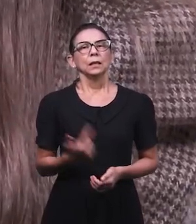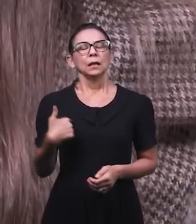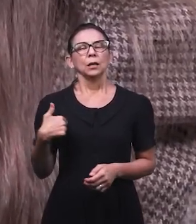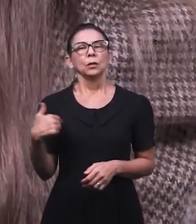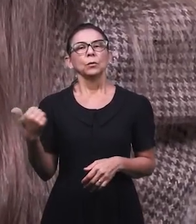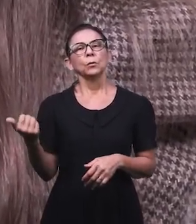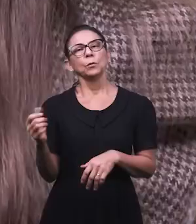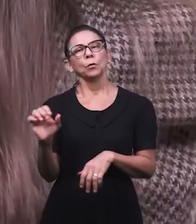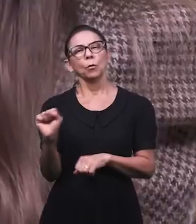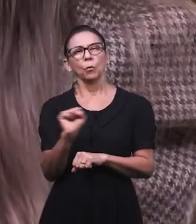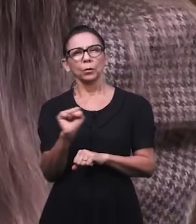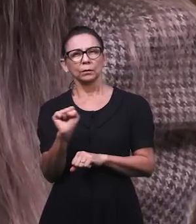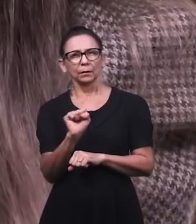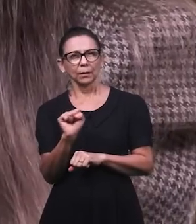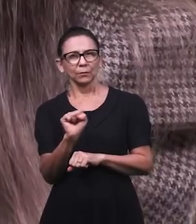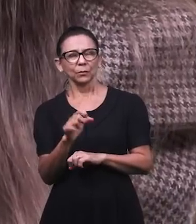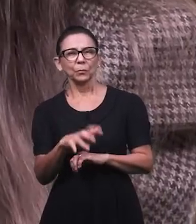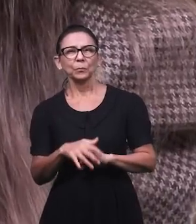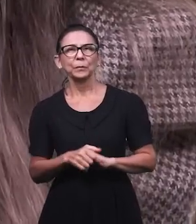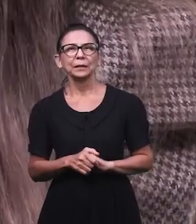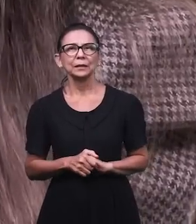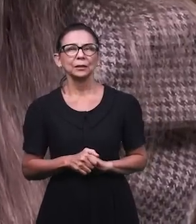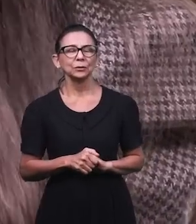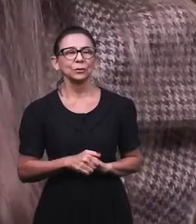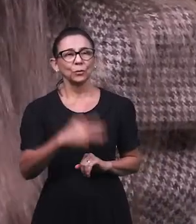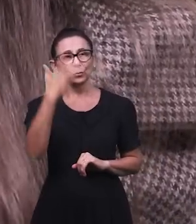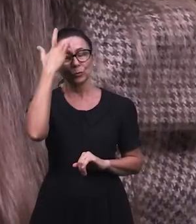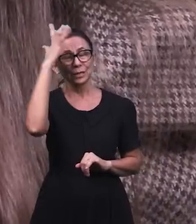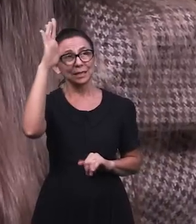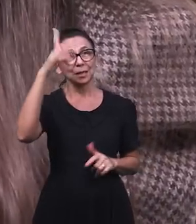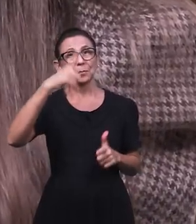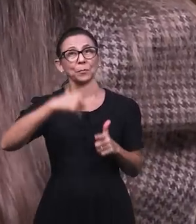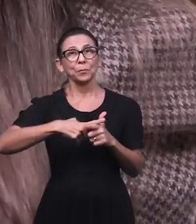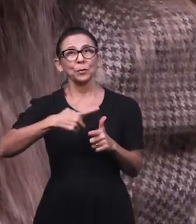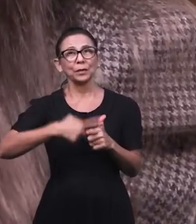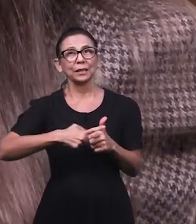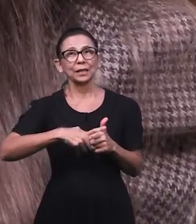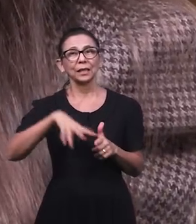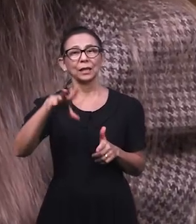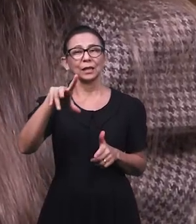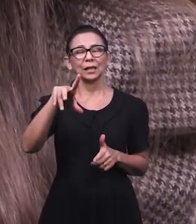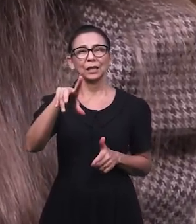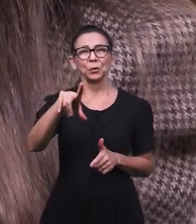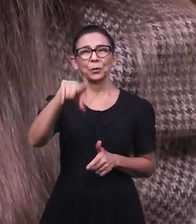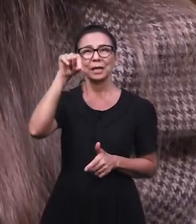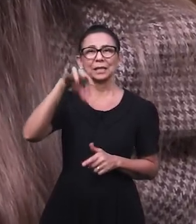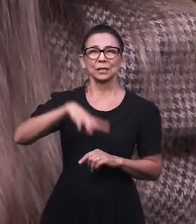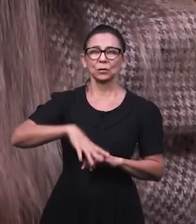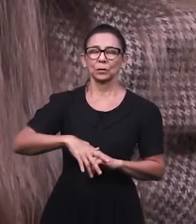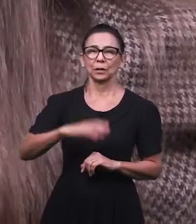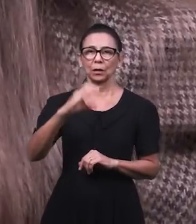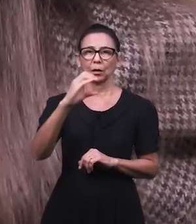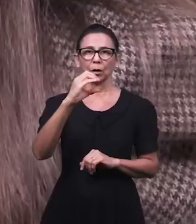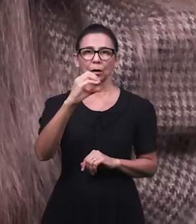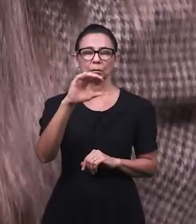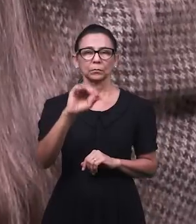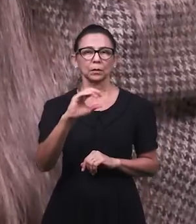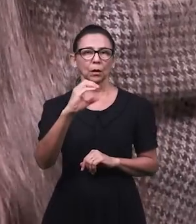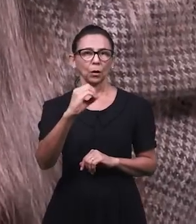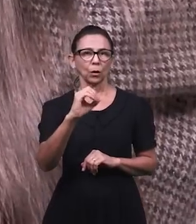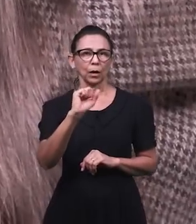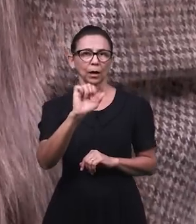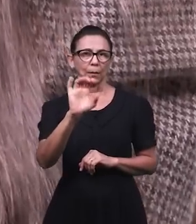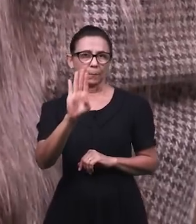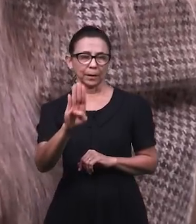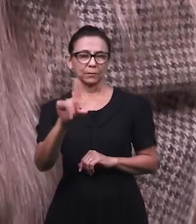8º período e eu escolhi, não sei por que cargas d'água eu fiz isso, mas eu escolhi direito do trabalho. Porque na OAB você escolhe